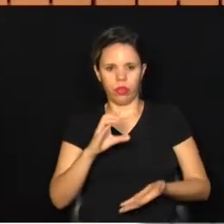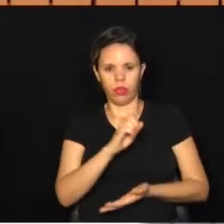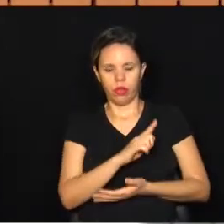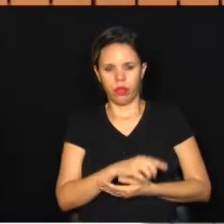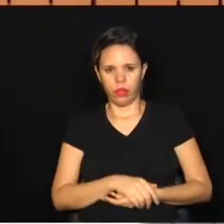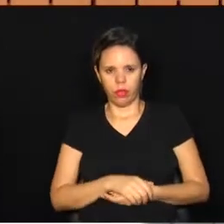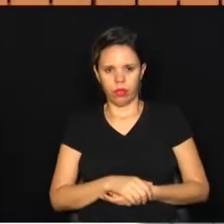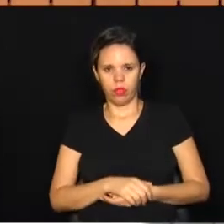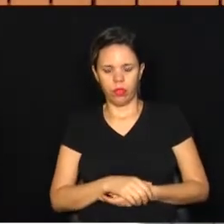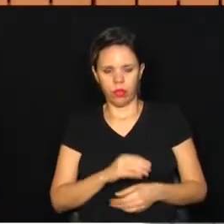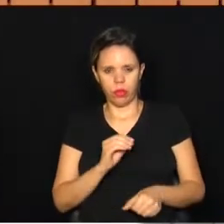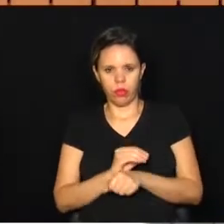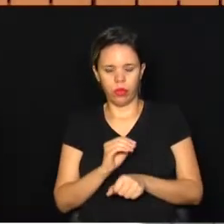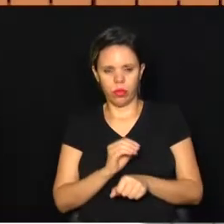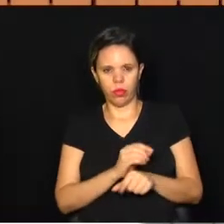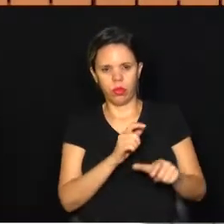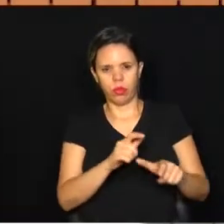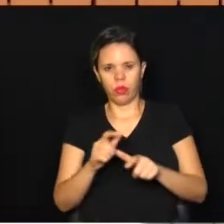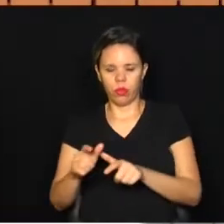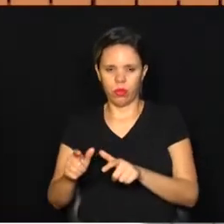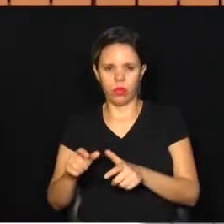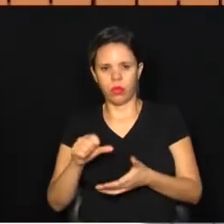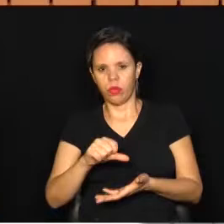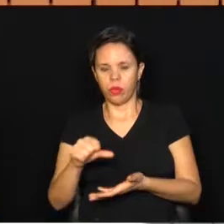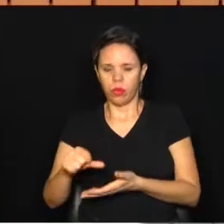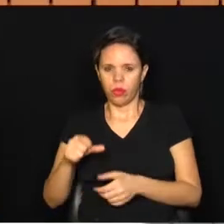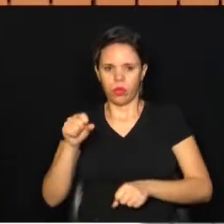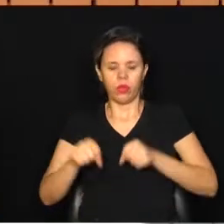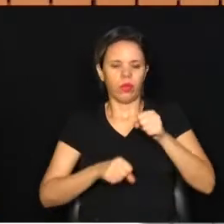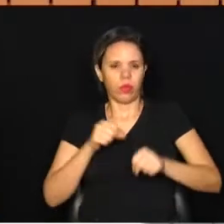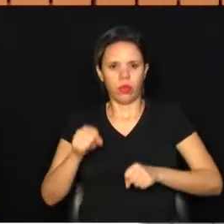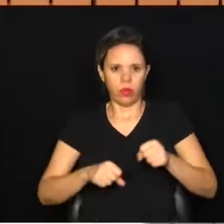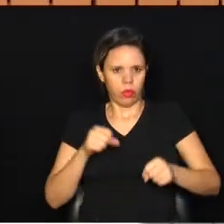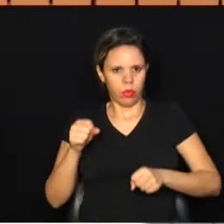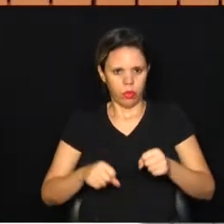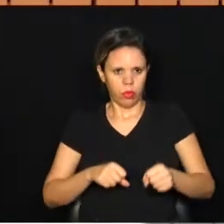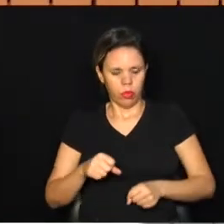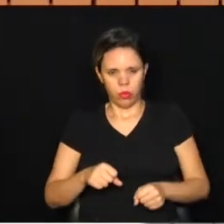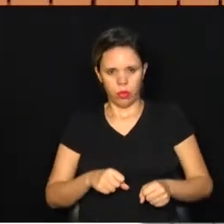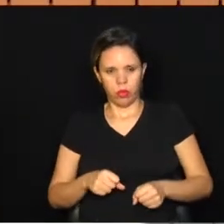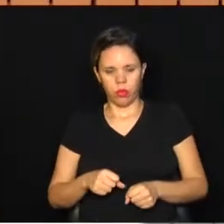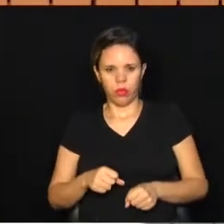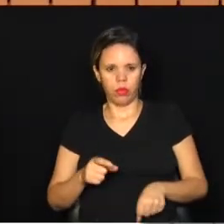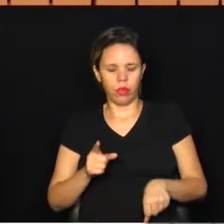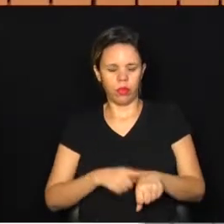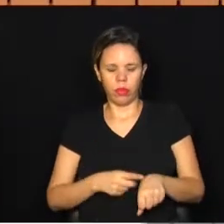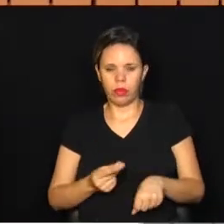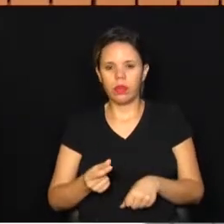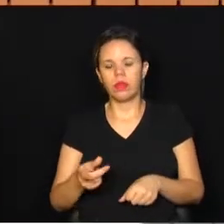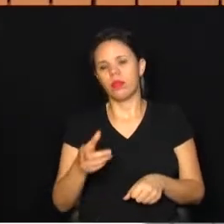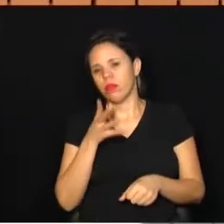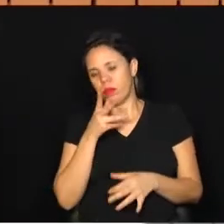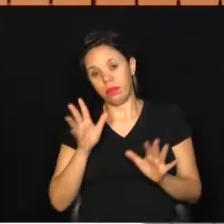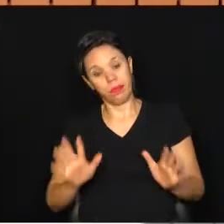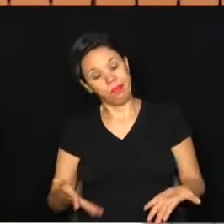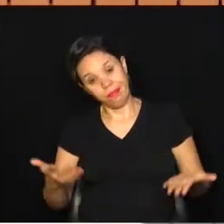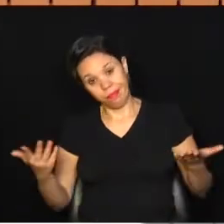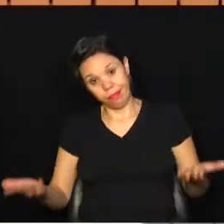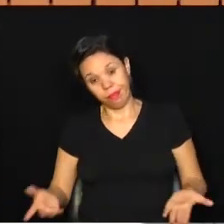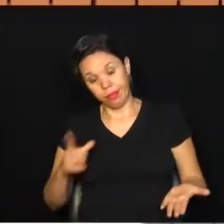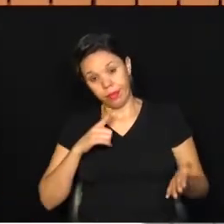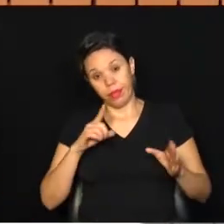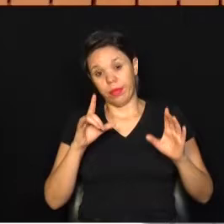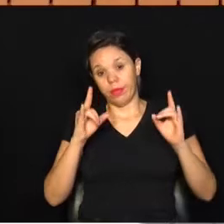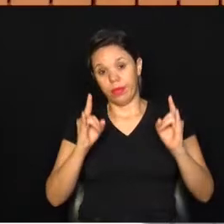Grande, reservando os espaços para a circulação de bicicletas, ainda no médio ou longo prazo. Tem